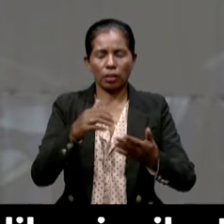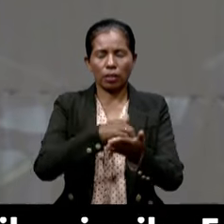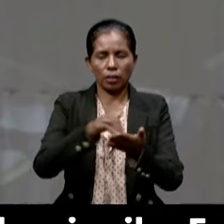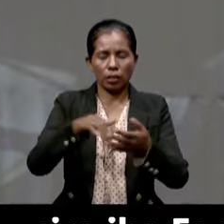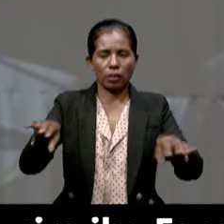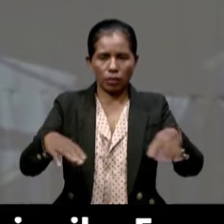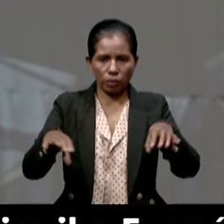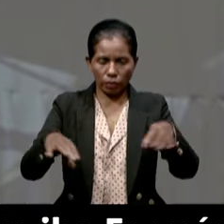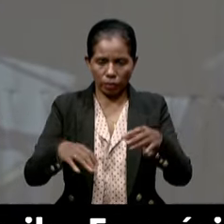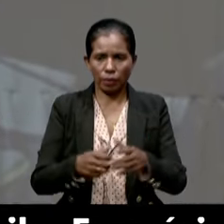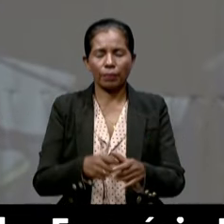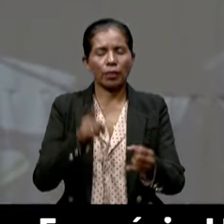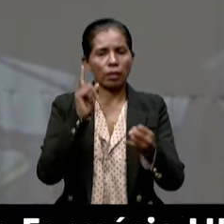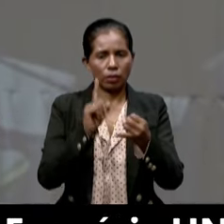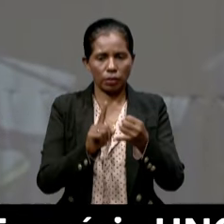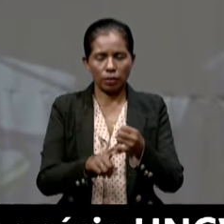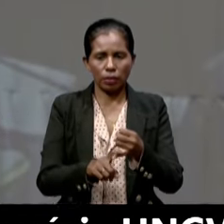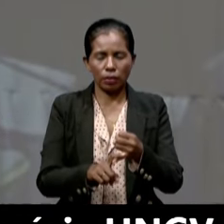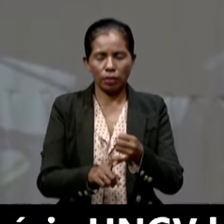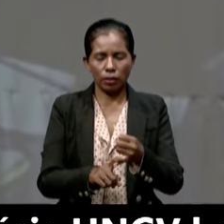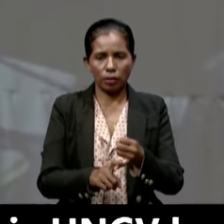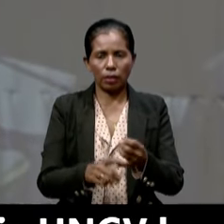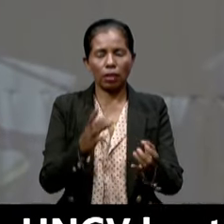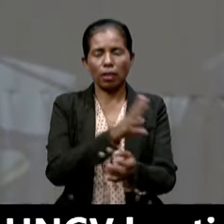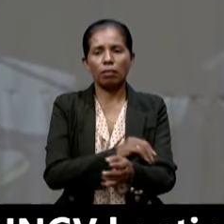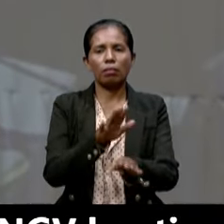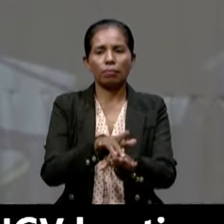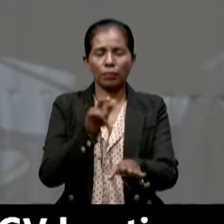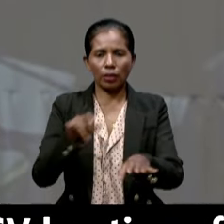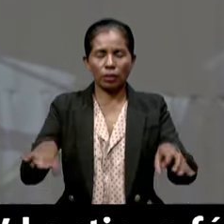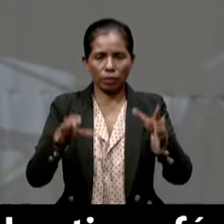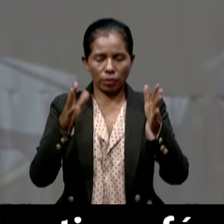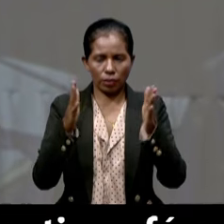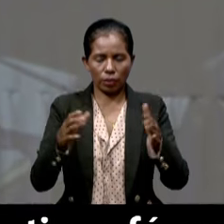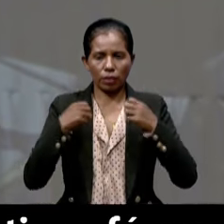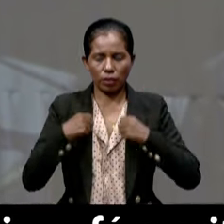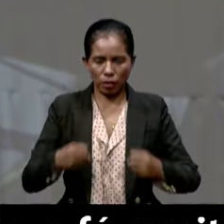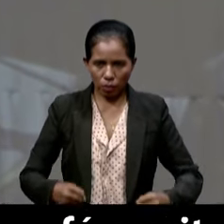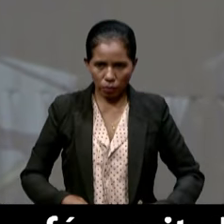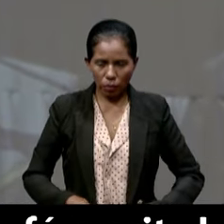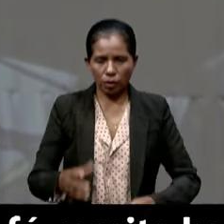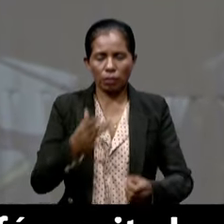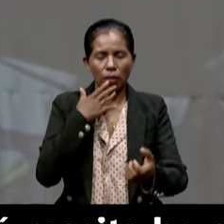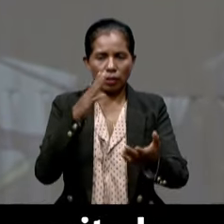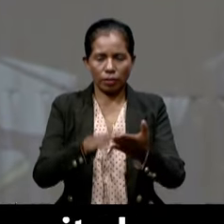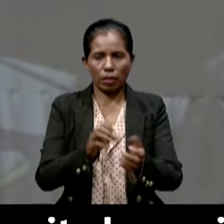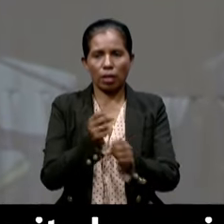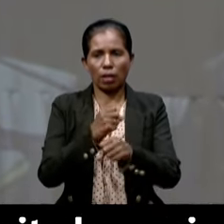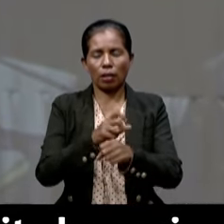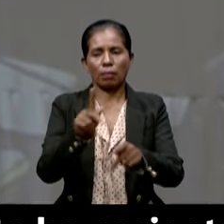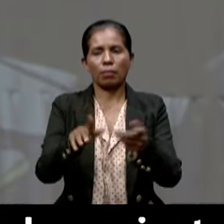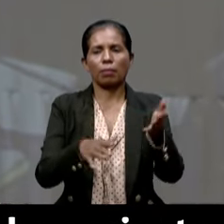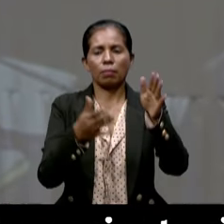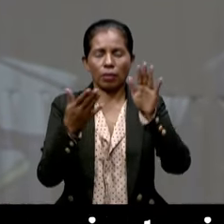ba servicio. E kus mai situação nene afeta ba sistema saúde colapso, ori afeta ema mate barak